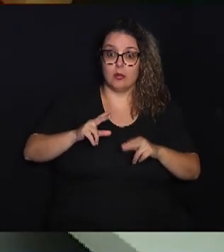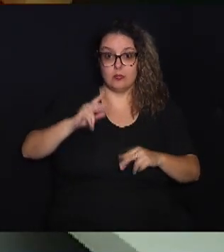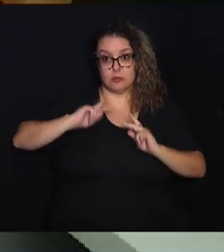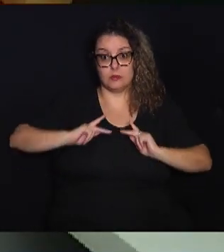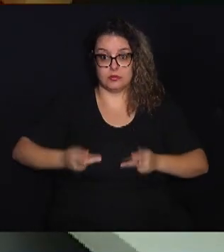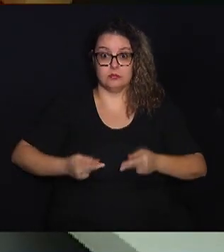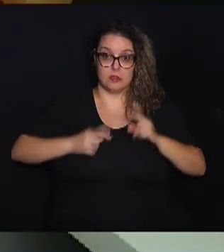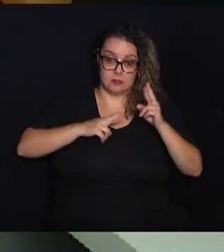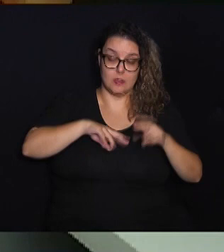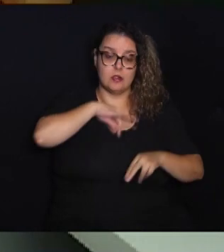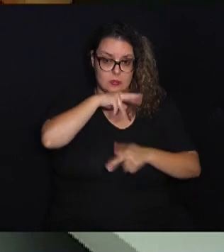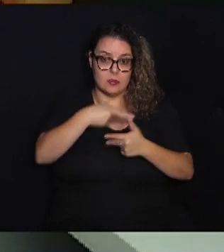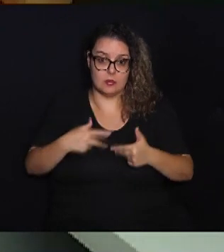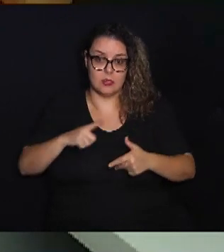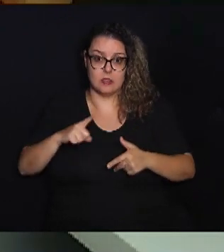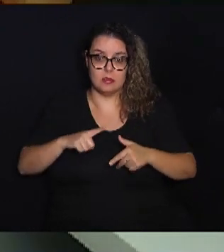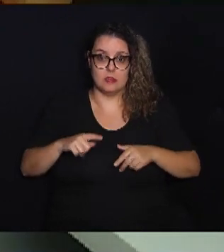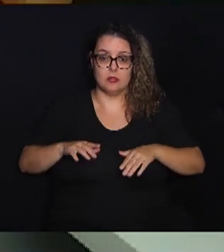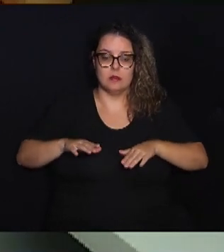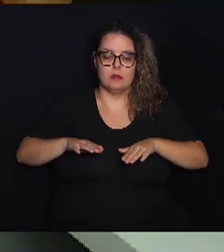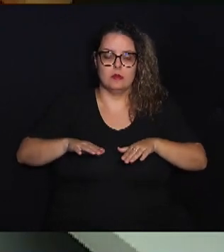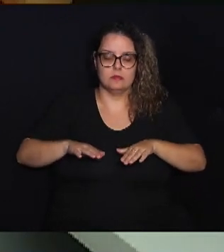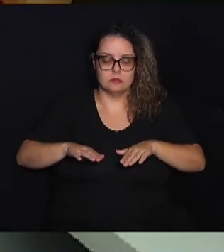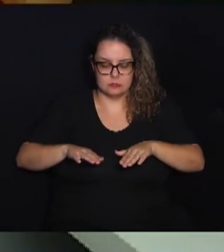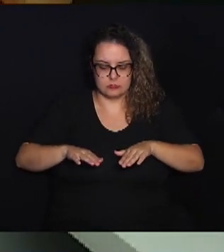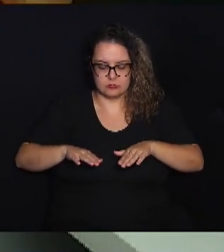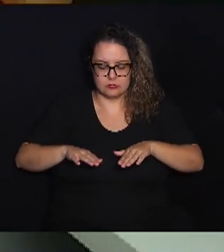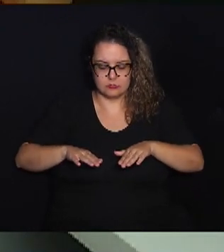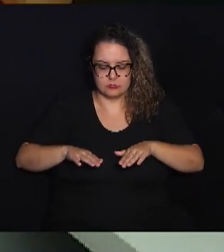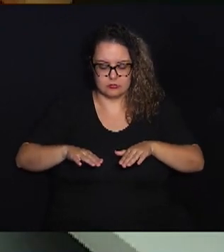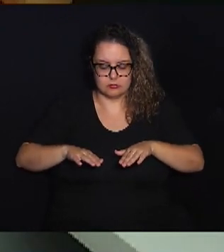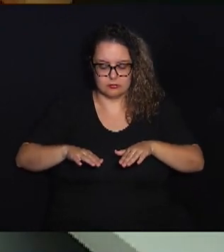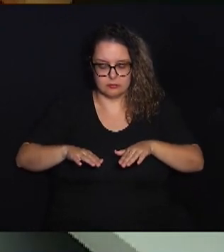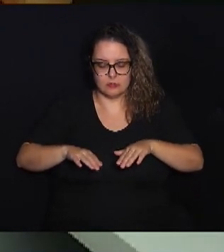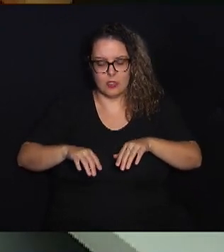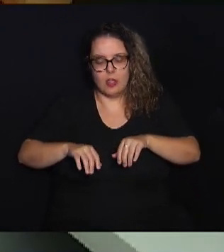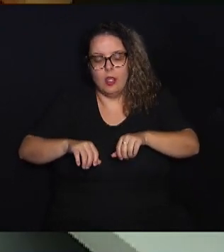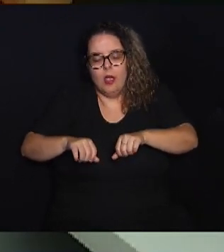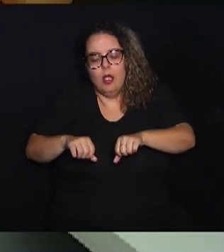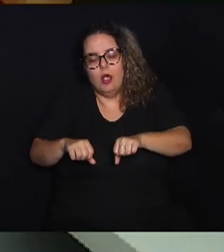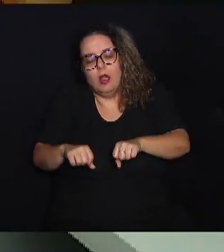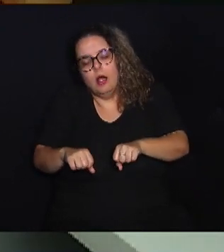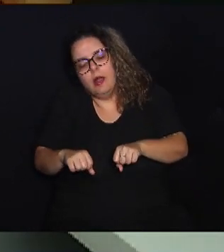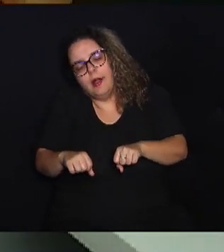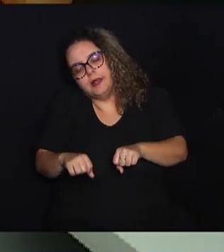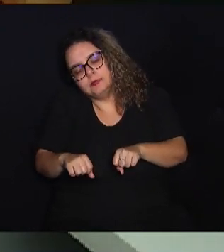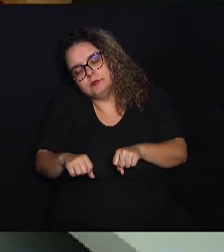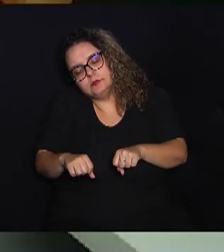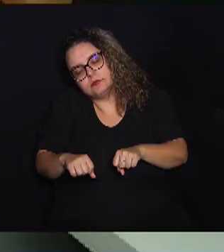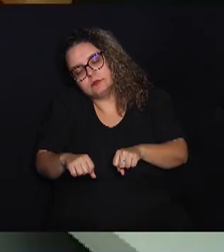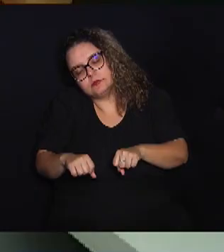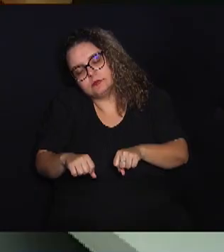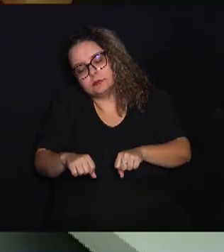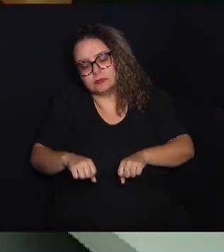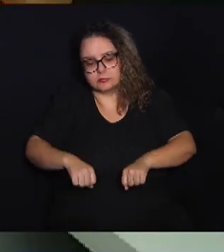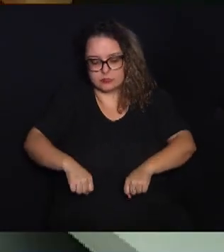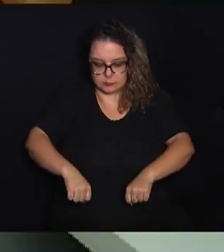animais, eles têm pelo menos um estágio de liga-desliga, algo do tipo. Então, o ser humano já tem um sono bem mais complexo que os